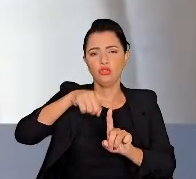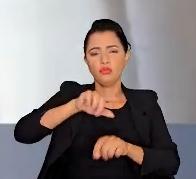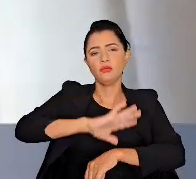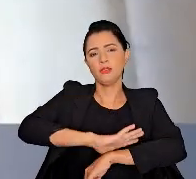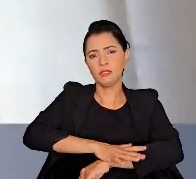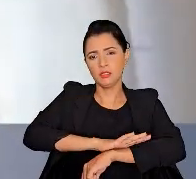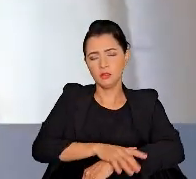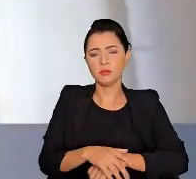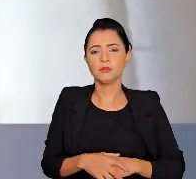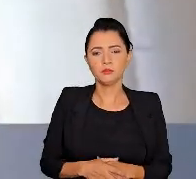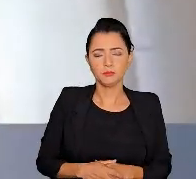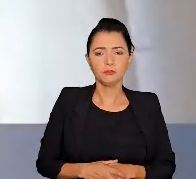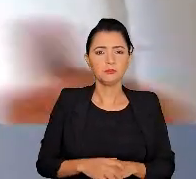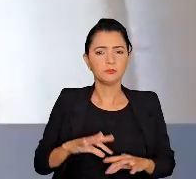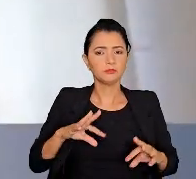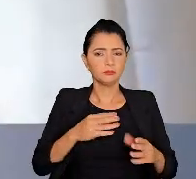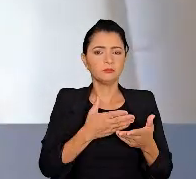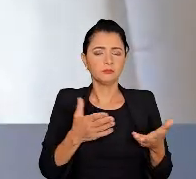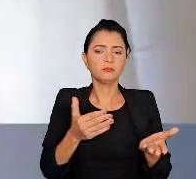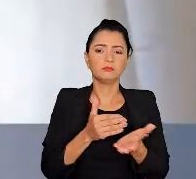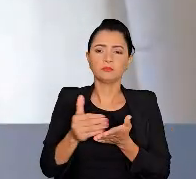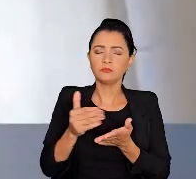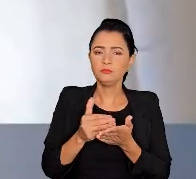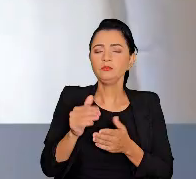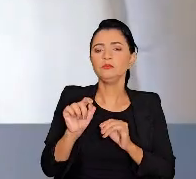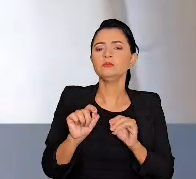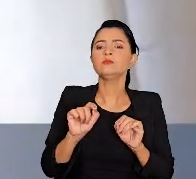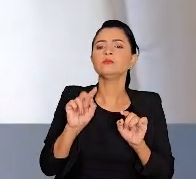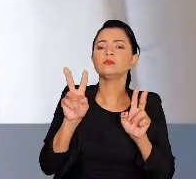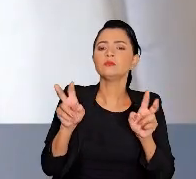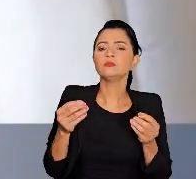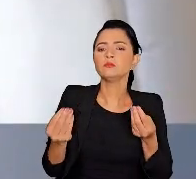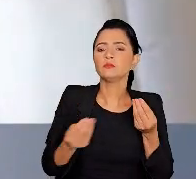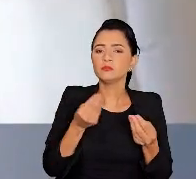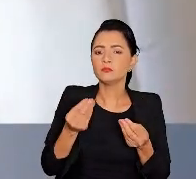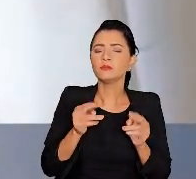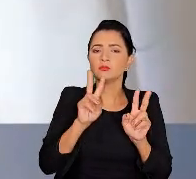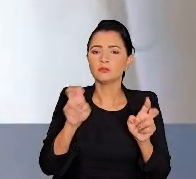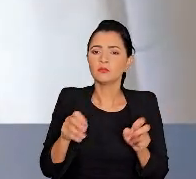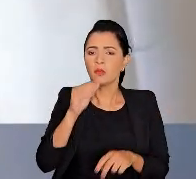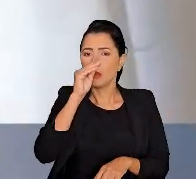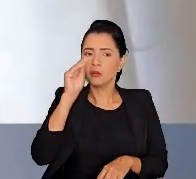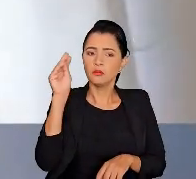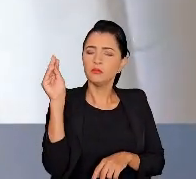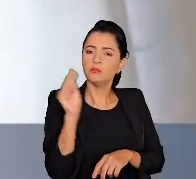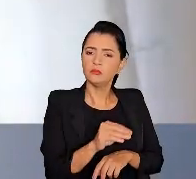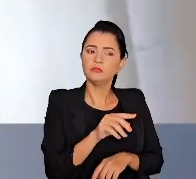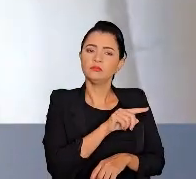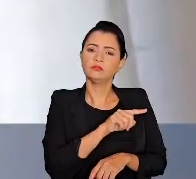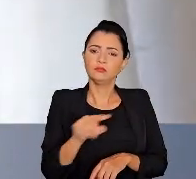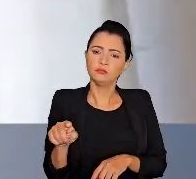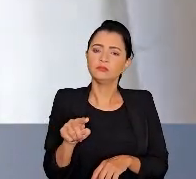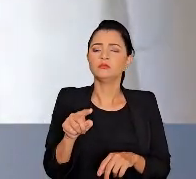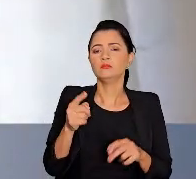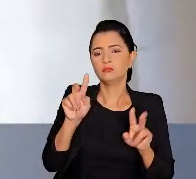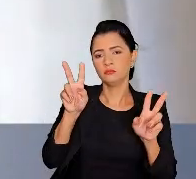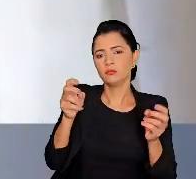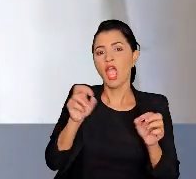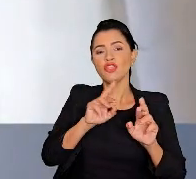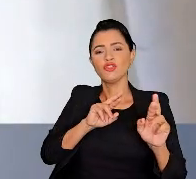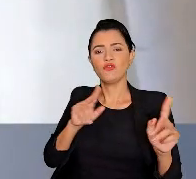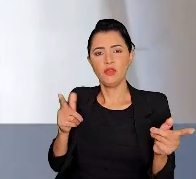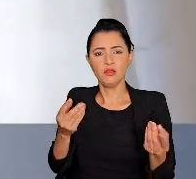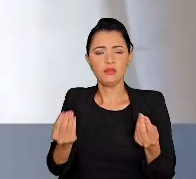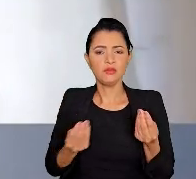Em ambos os casos, inicio tratando da questão da rejeição daqueles que são considerados diferentes